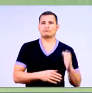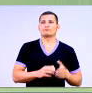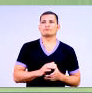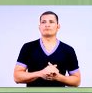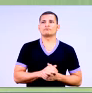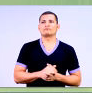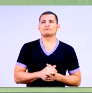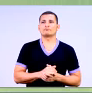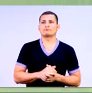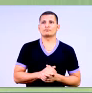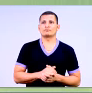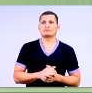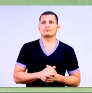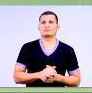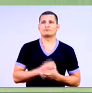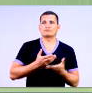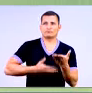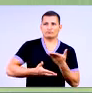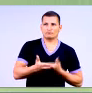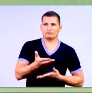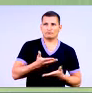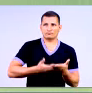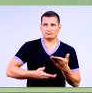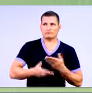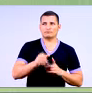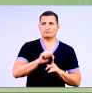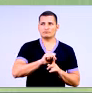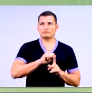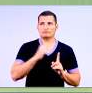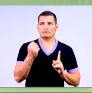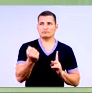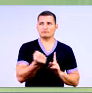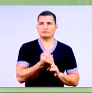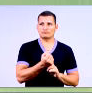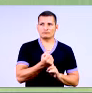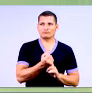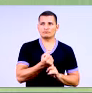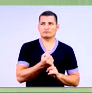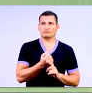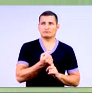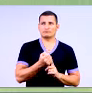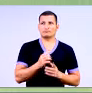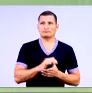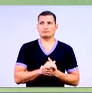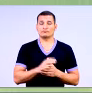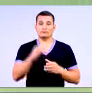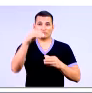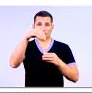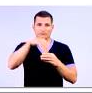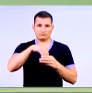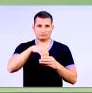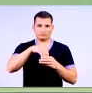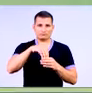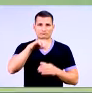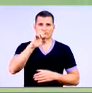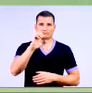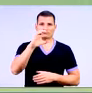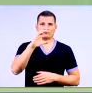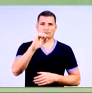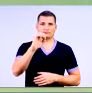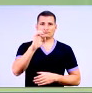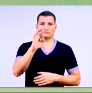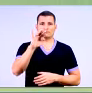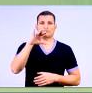em relação à sociedade. Então, dentro da ecoética, nós temos